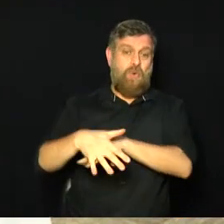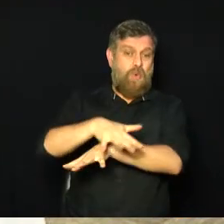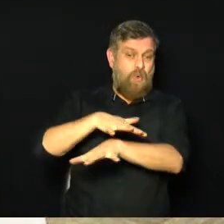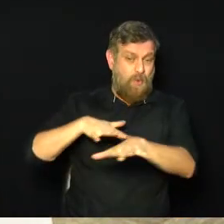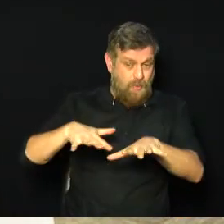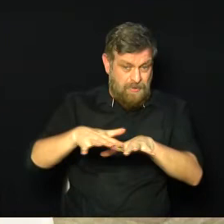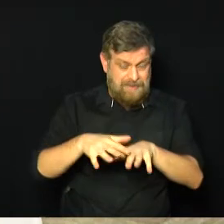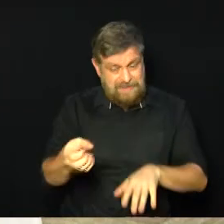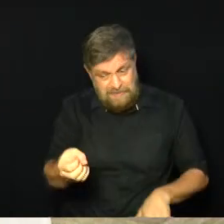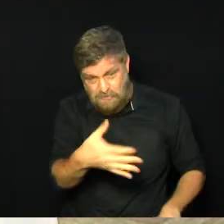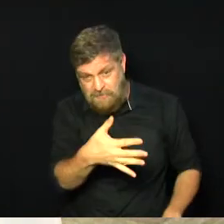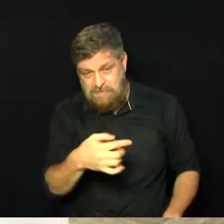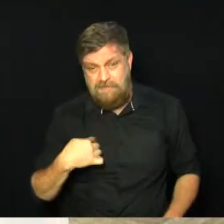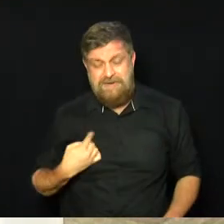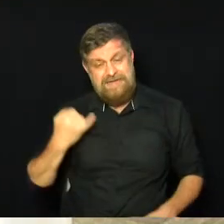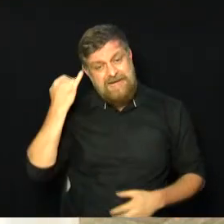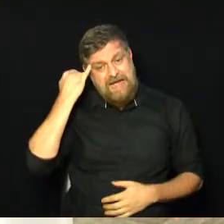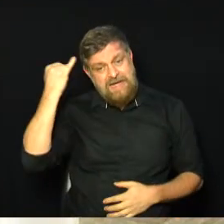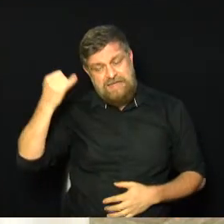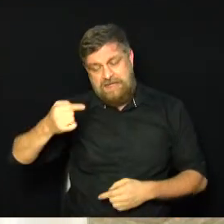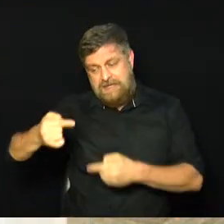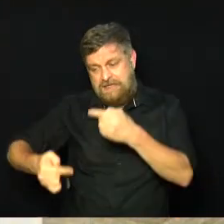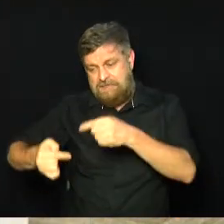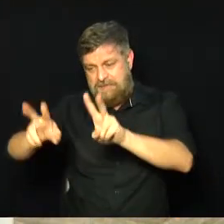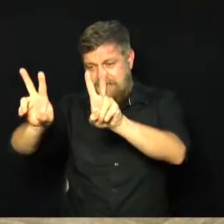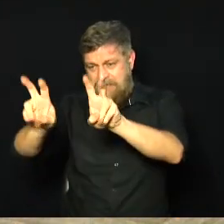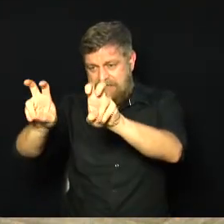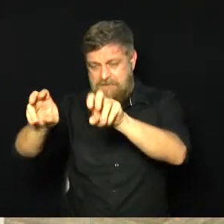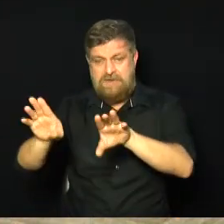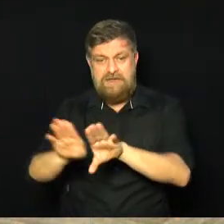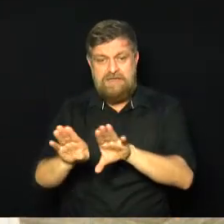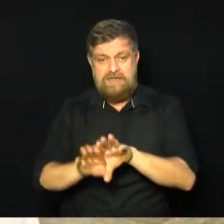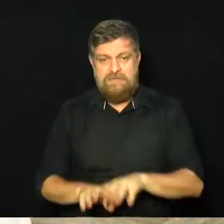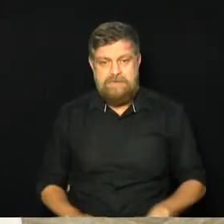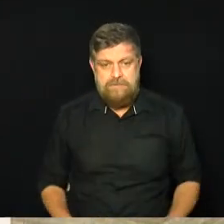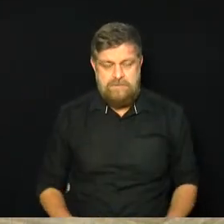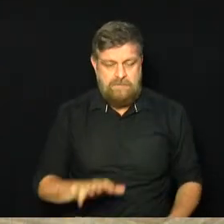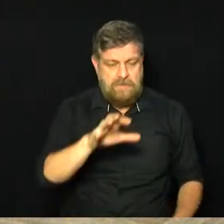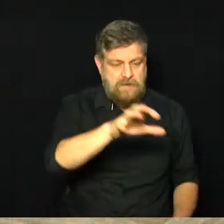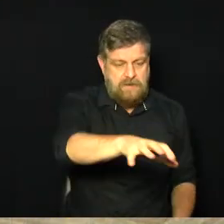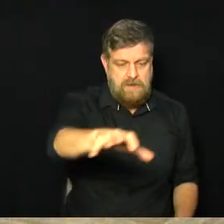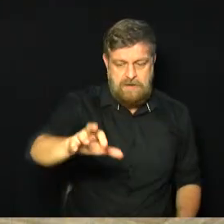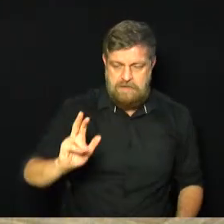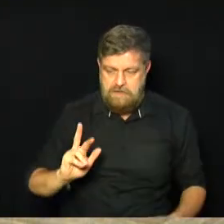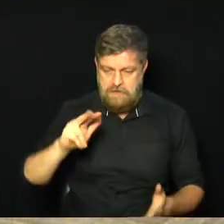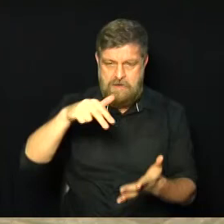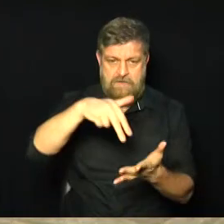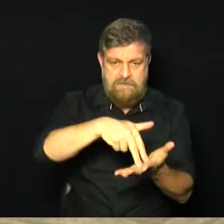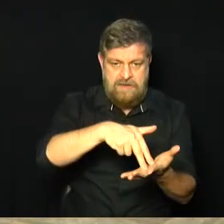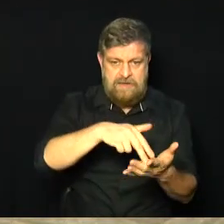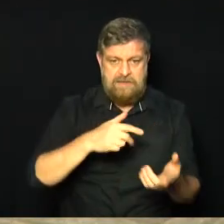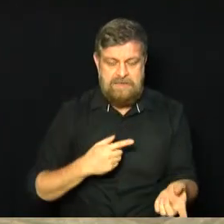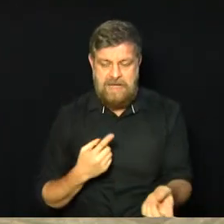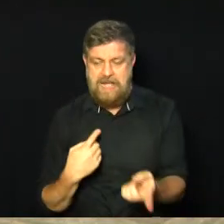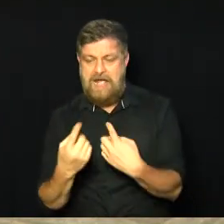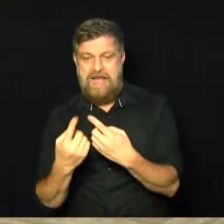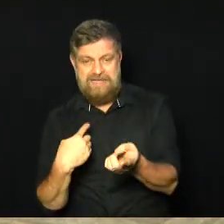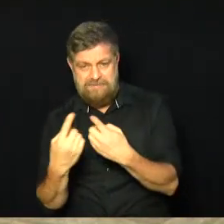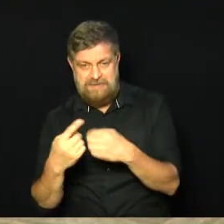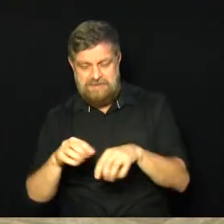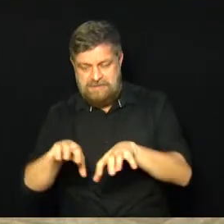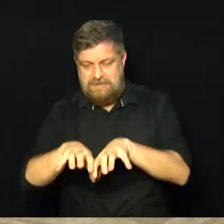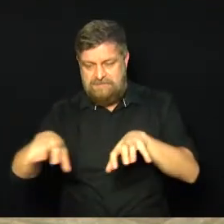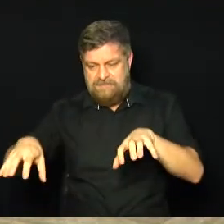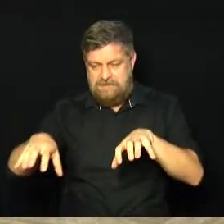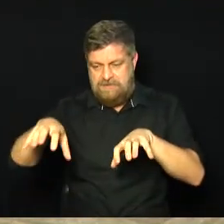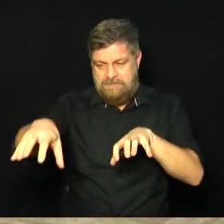ideia é, além de fazer os debates temáticos, fazer debates territoriais. Então, o que cada uma das rodovias que dividem a nossa cidade, né, e criam